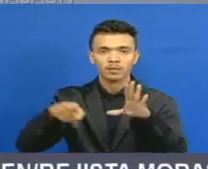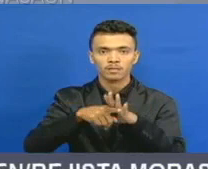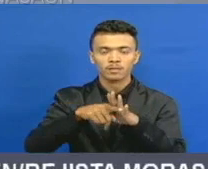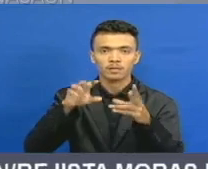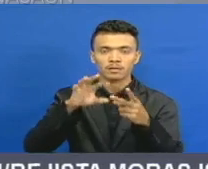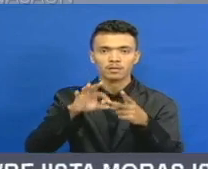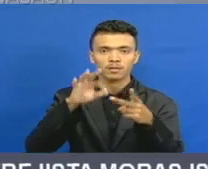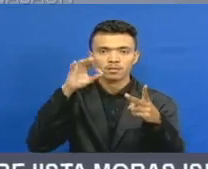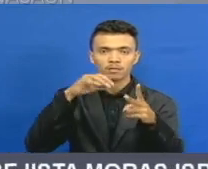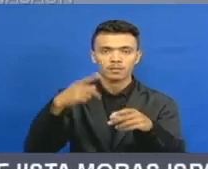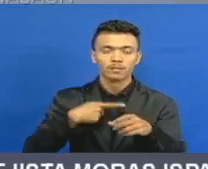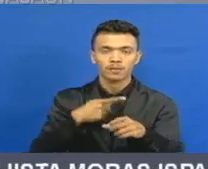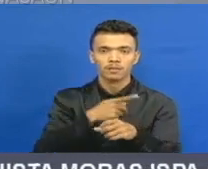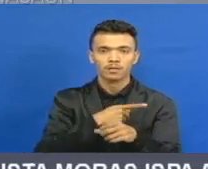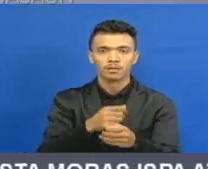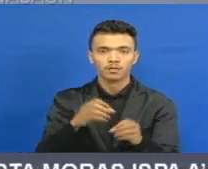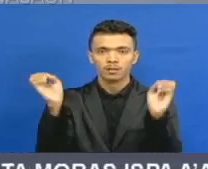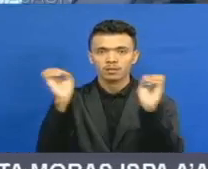né participação